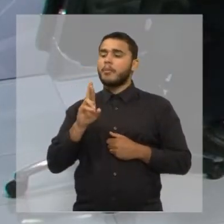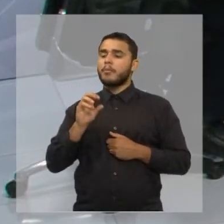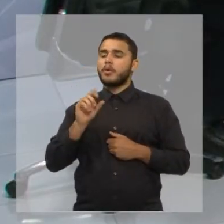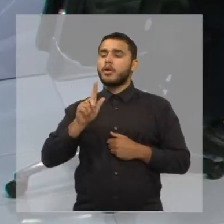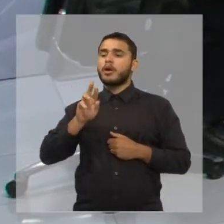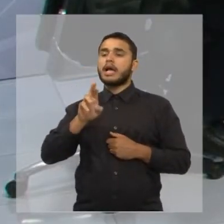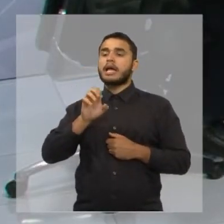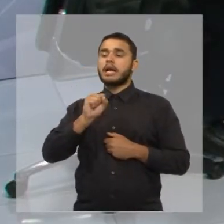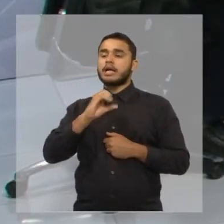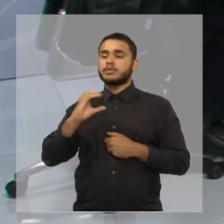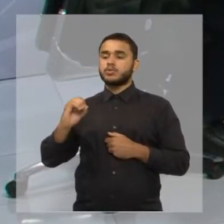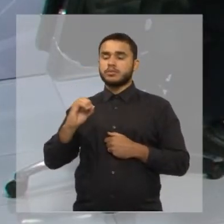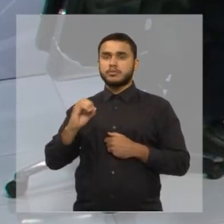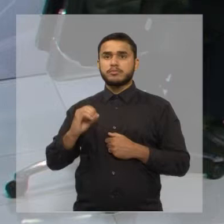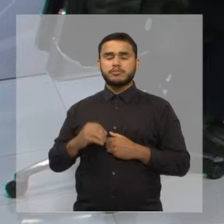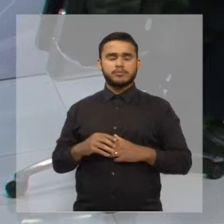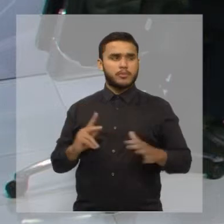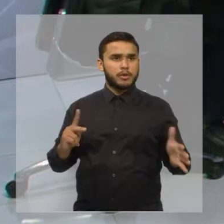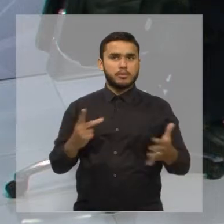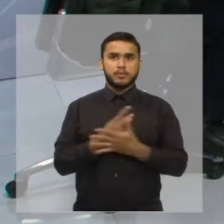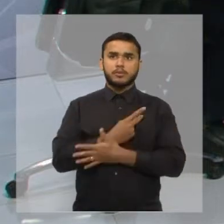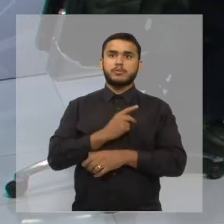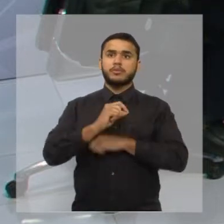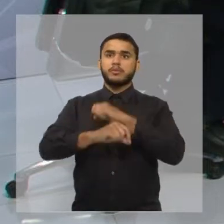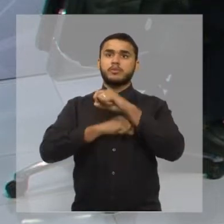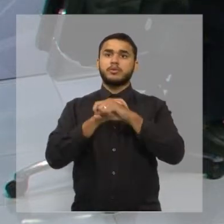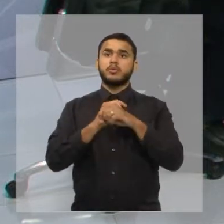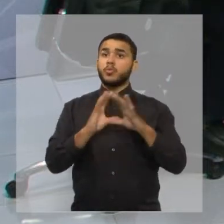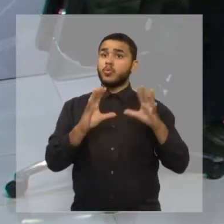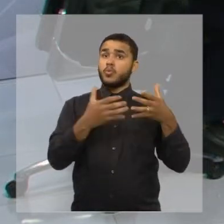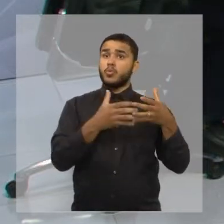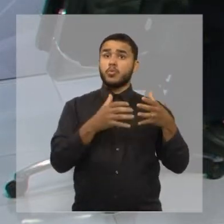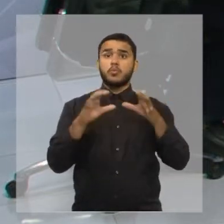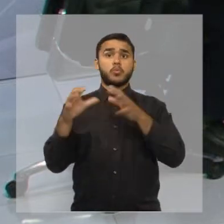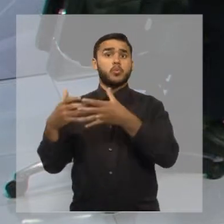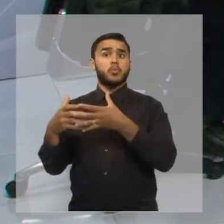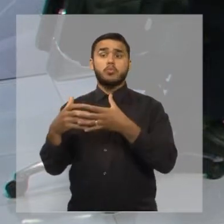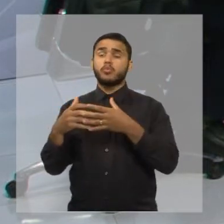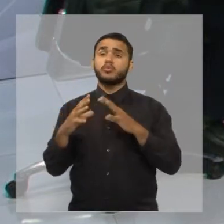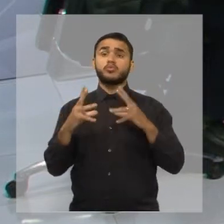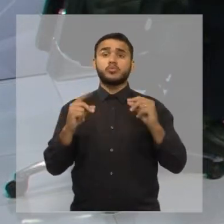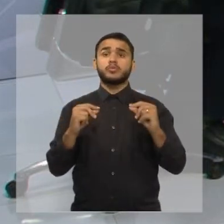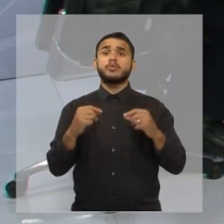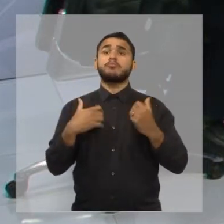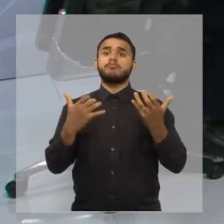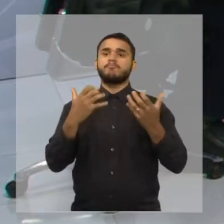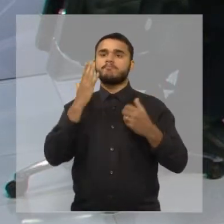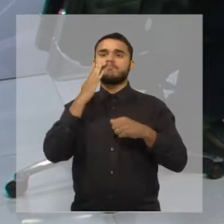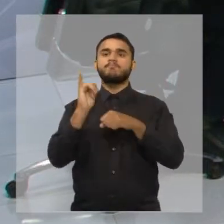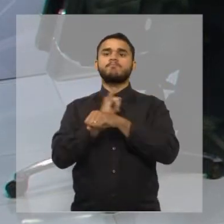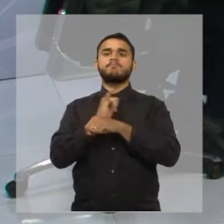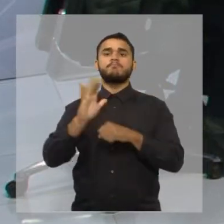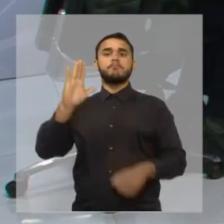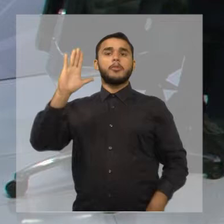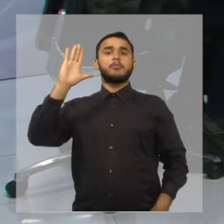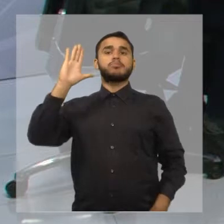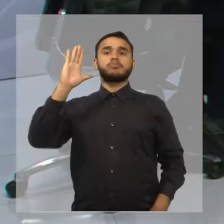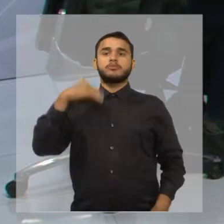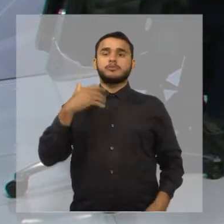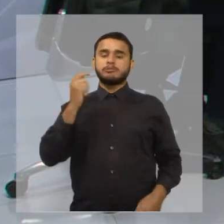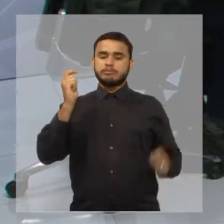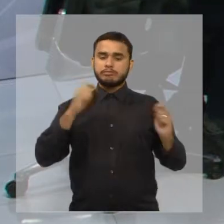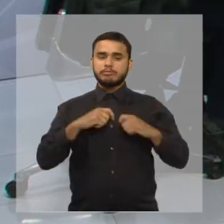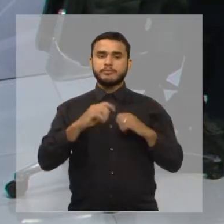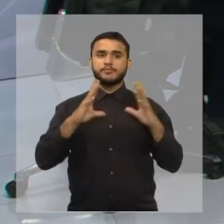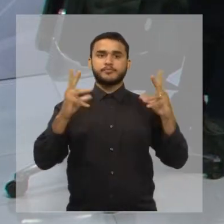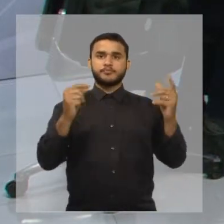cívica. Agora, de repente, os conservadores descobriram que essa tática rende voto e que tinham o direito de usar a mesma